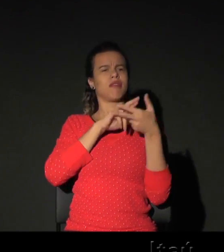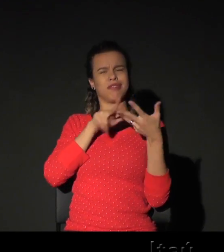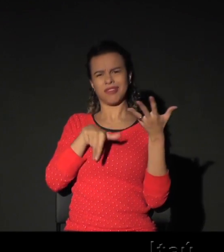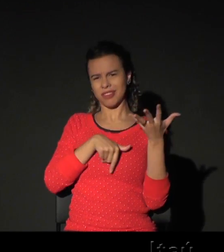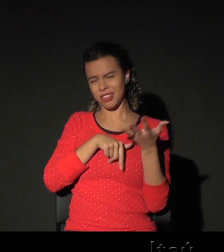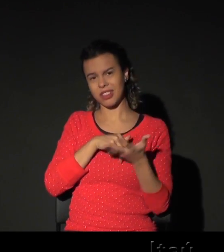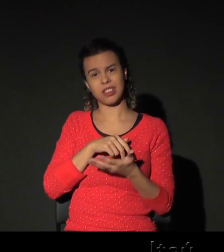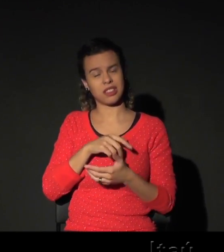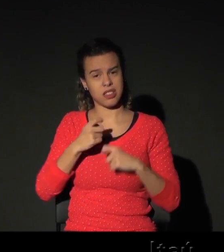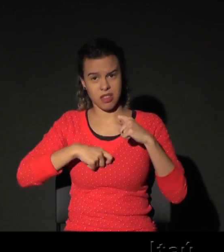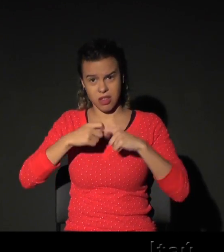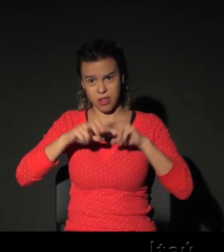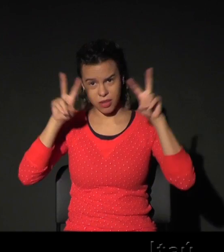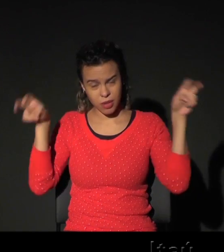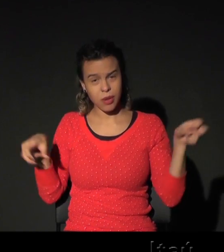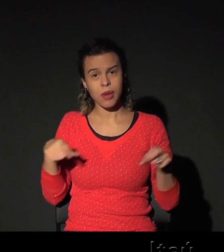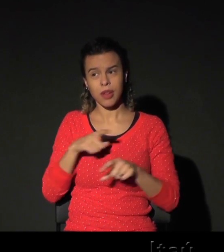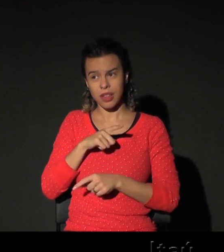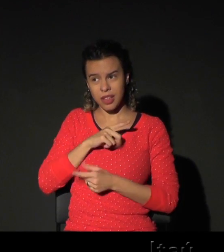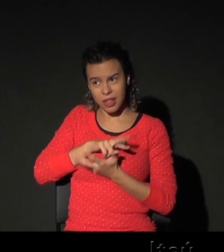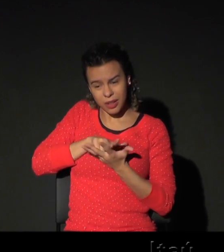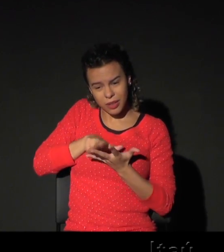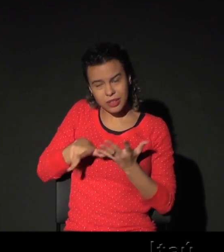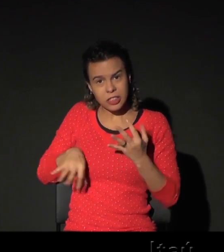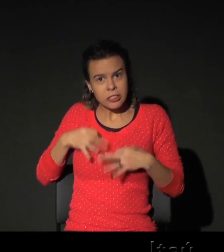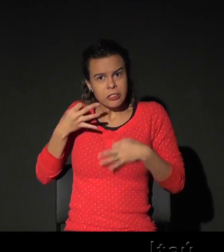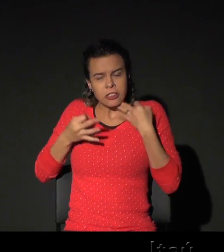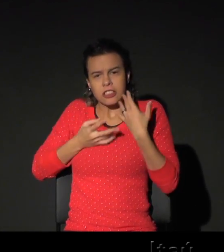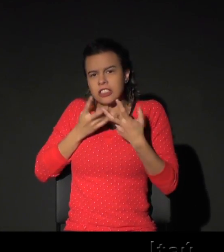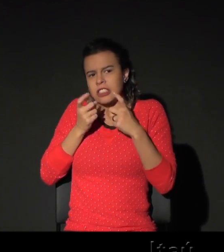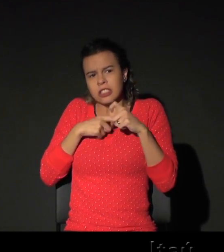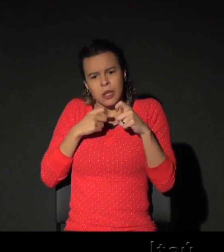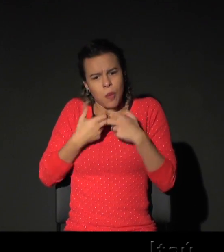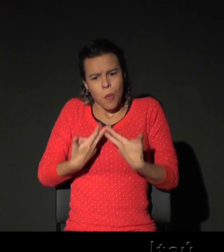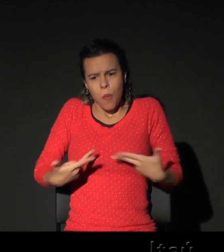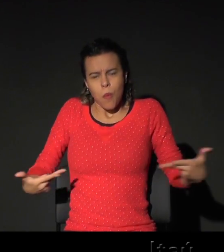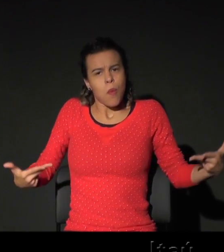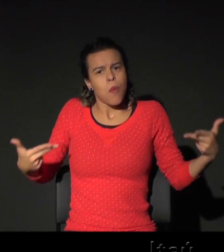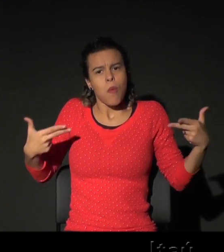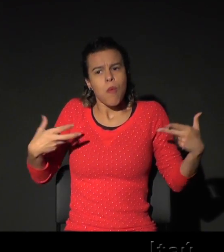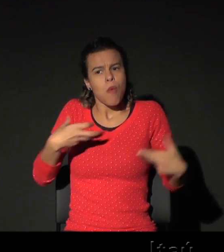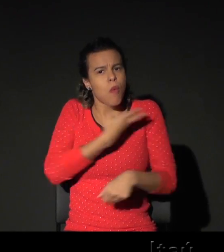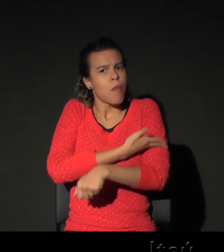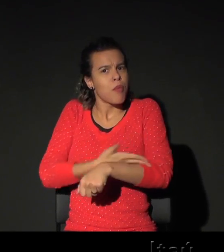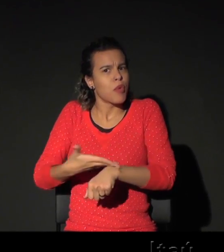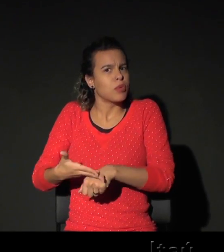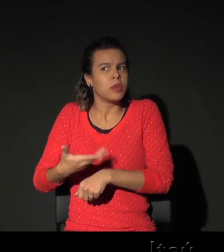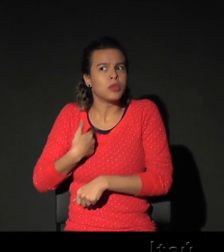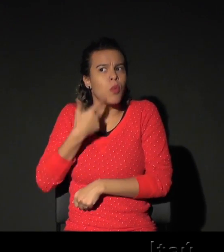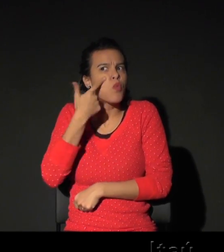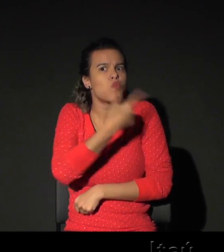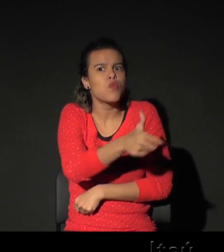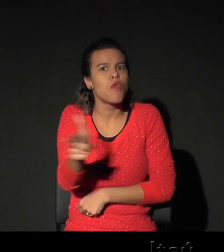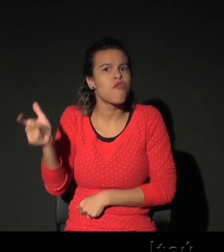sexuais né Falando de toda uma sexualidade né e de comportamentos que eu nunca vi a música popular brasileira